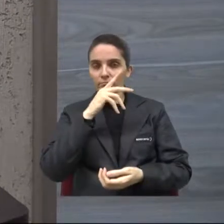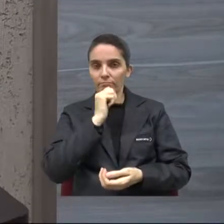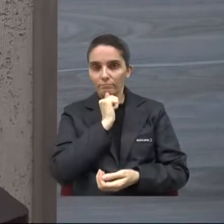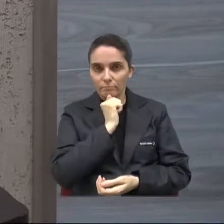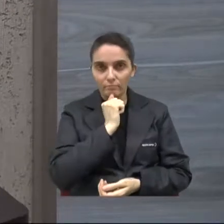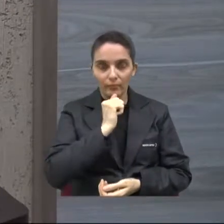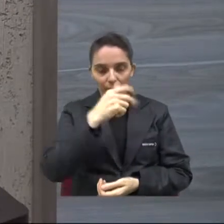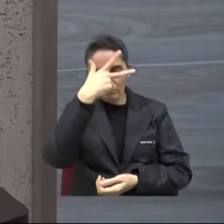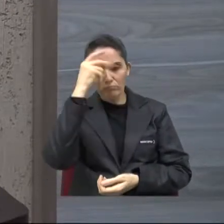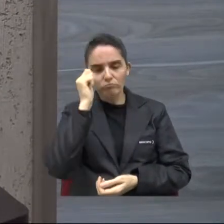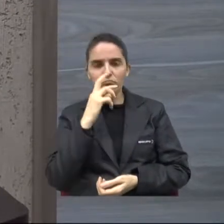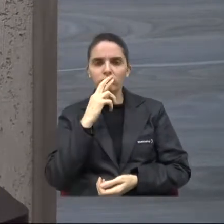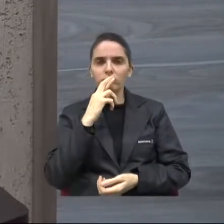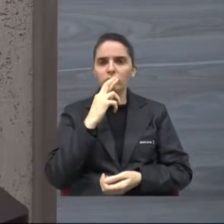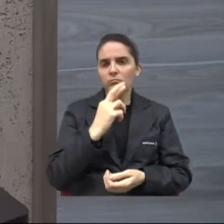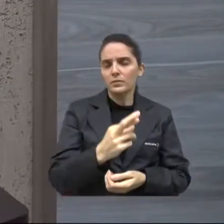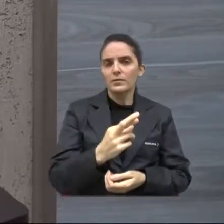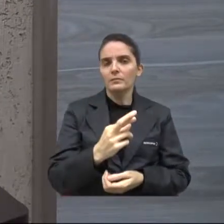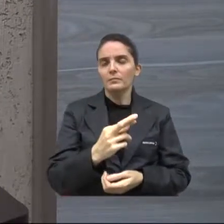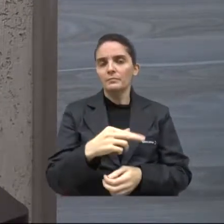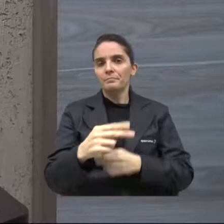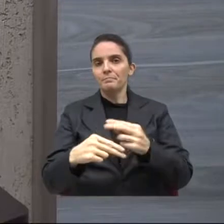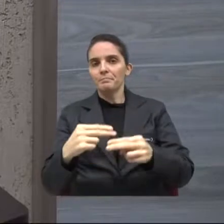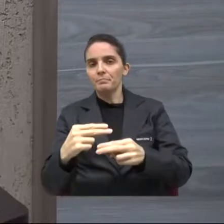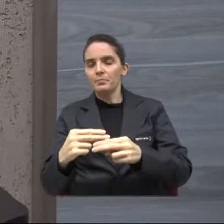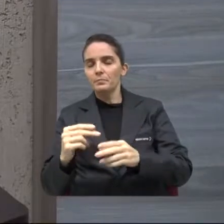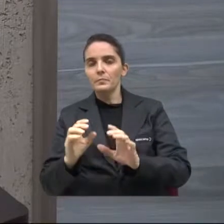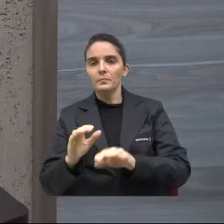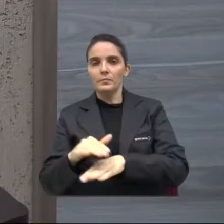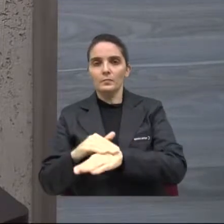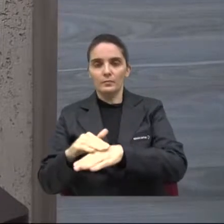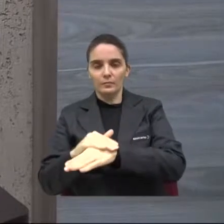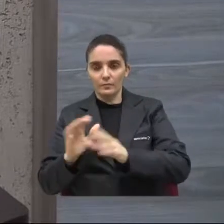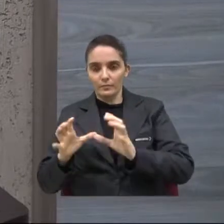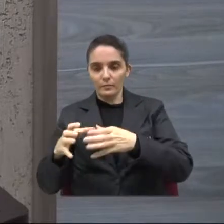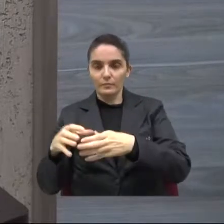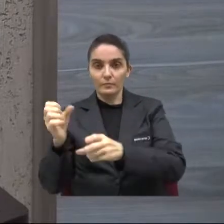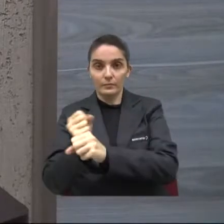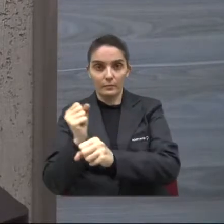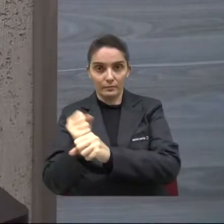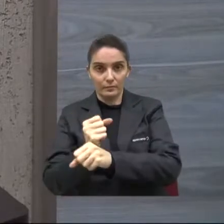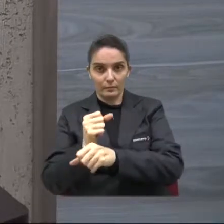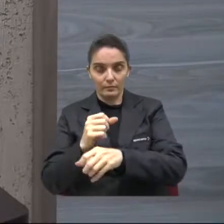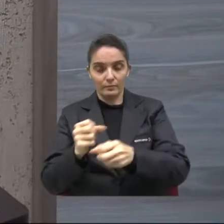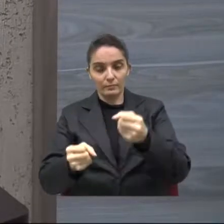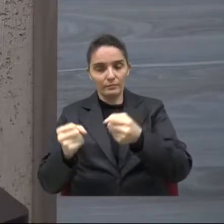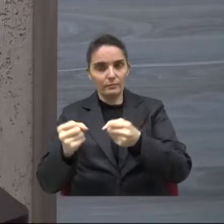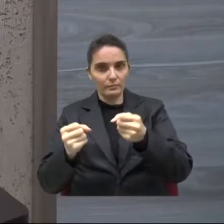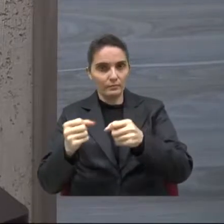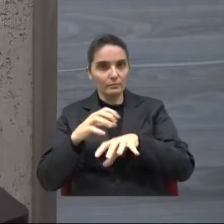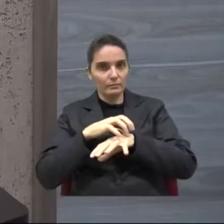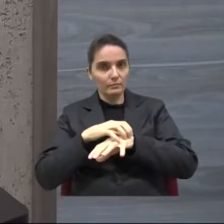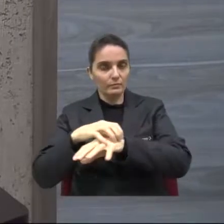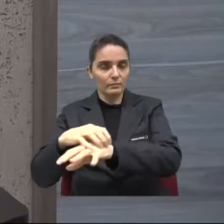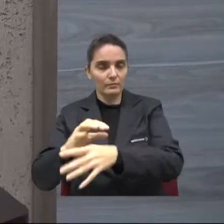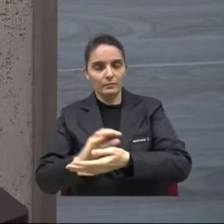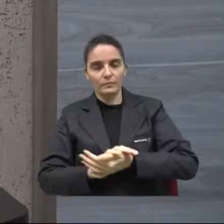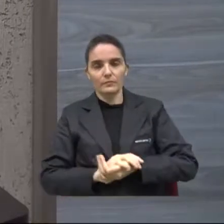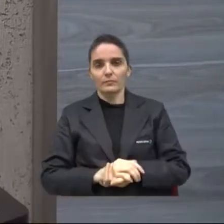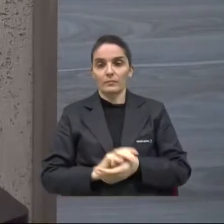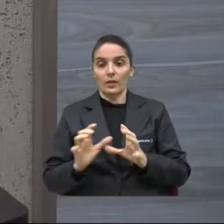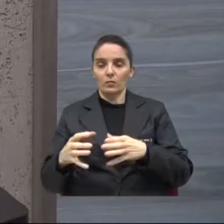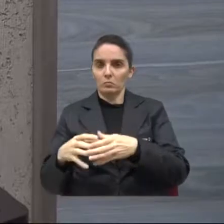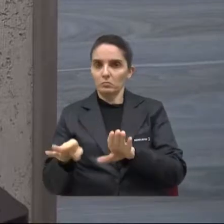documento. Procuraram, então, a Comissão de Obras e Transportes desta casa, no qual a comissão também elaborou